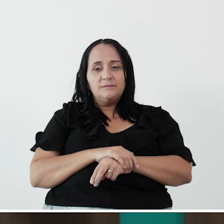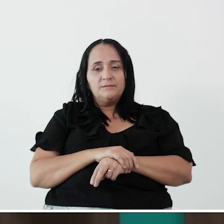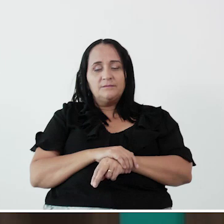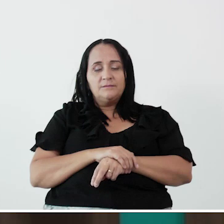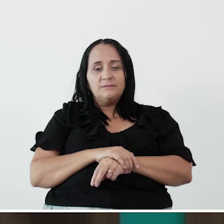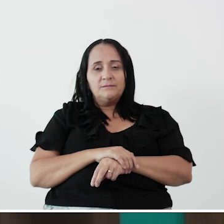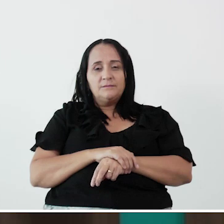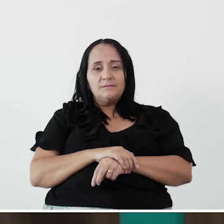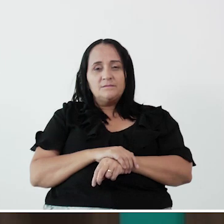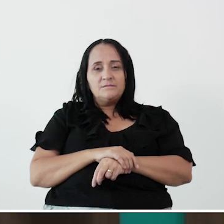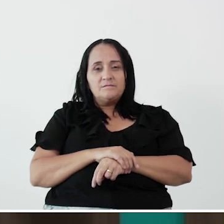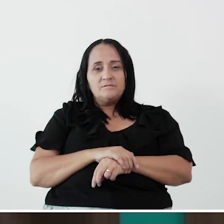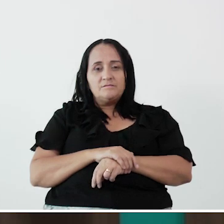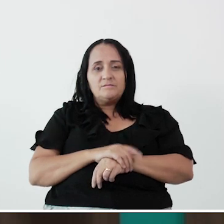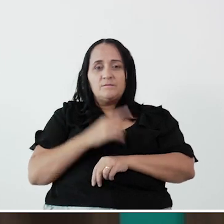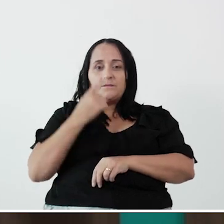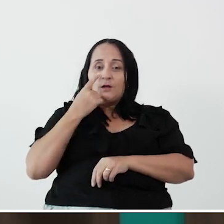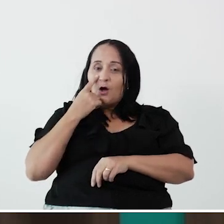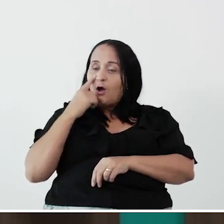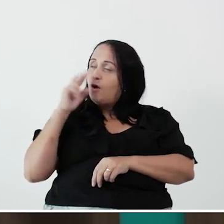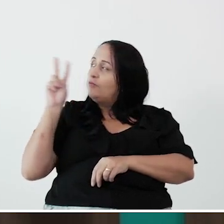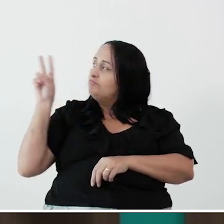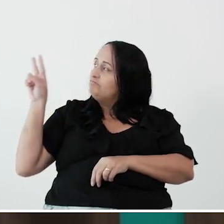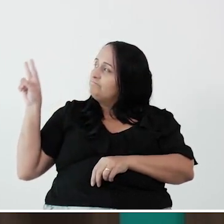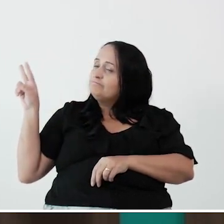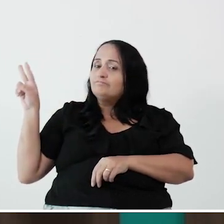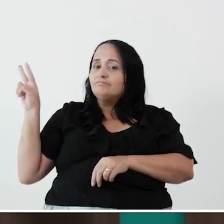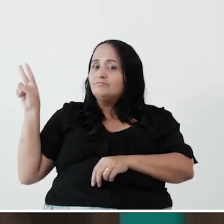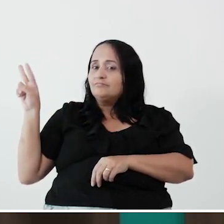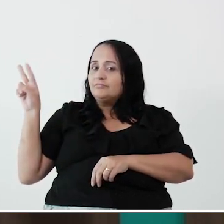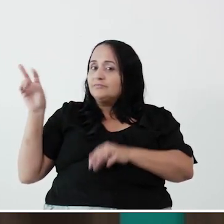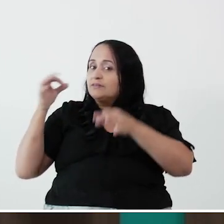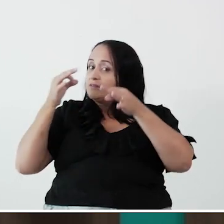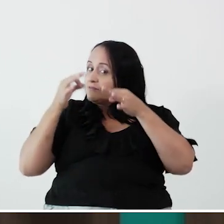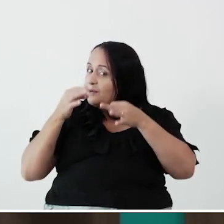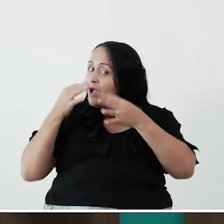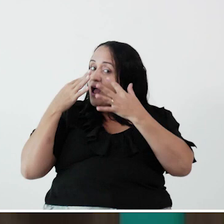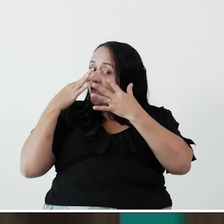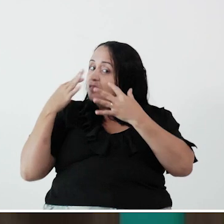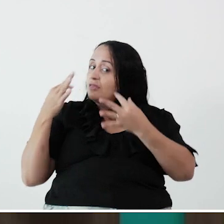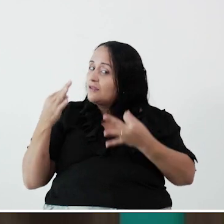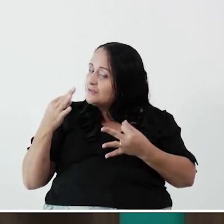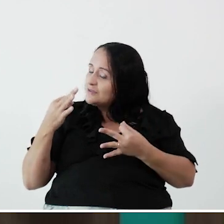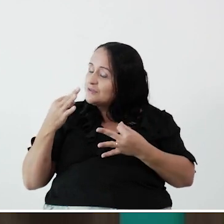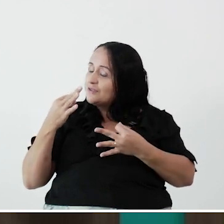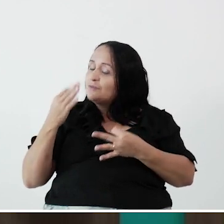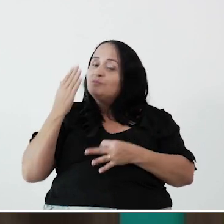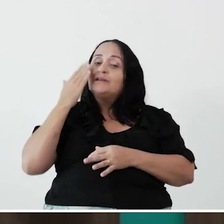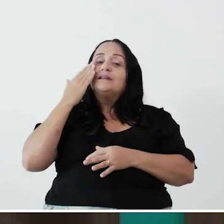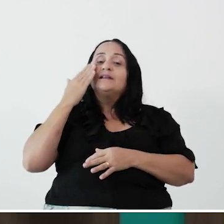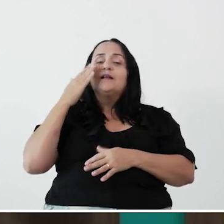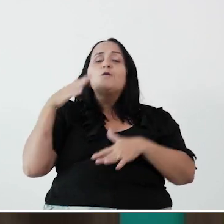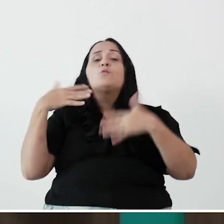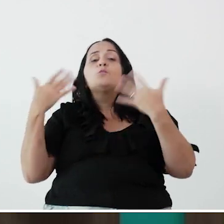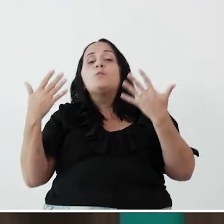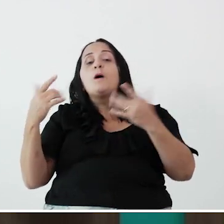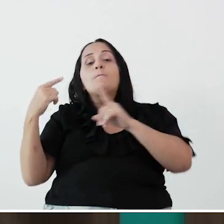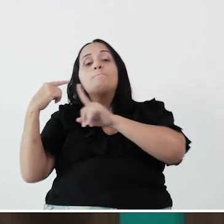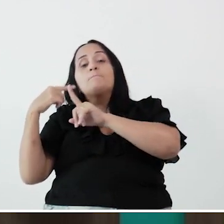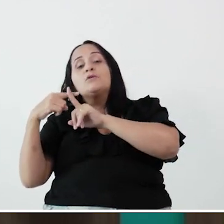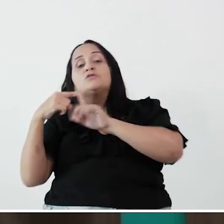y negativos e no quarto quadrante, x positivo e y